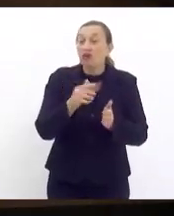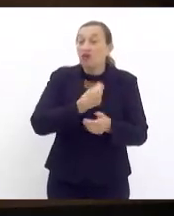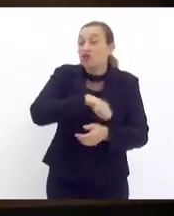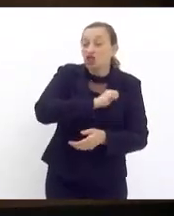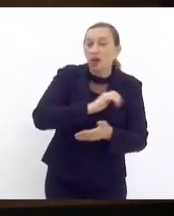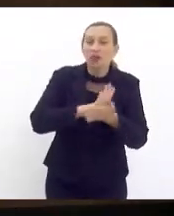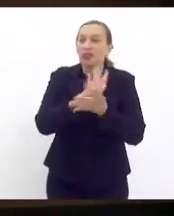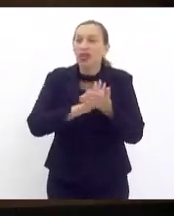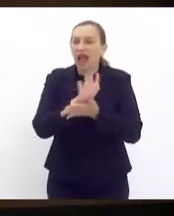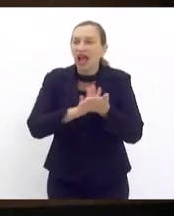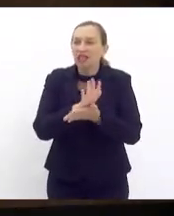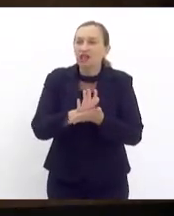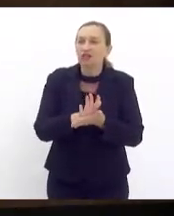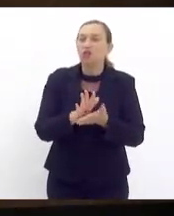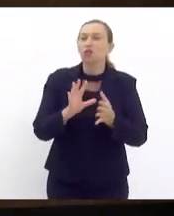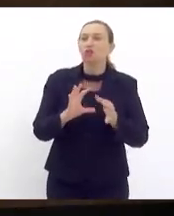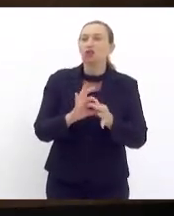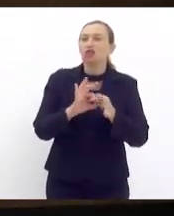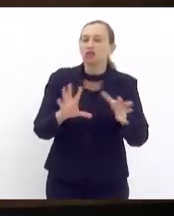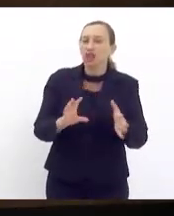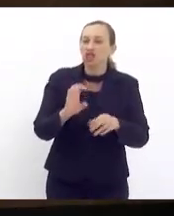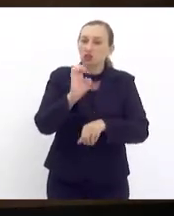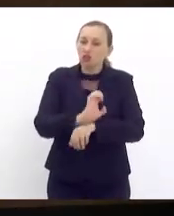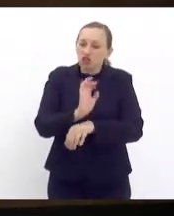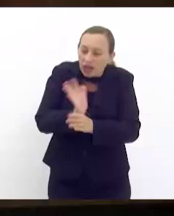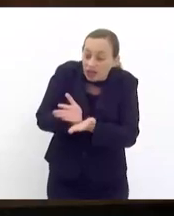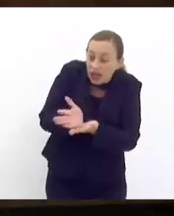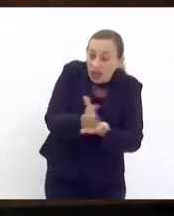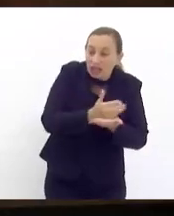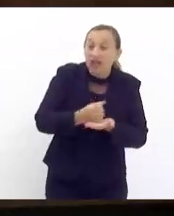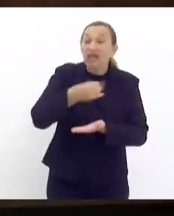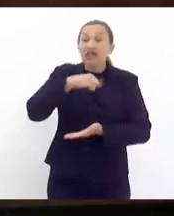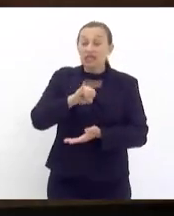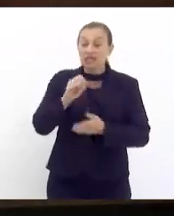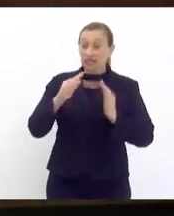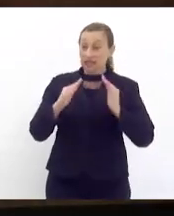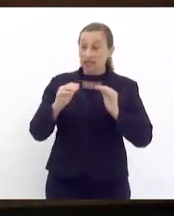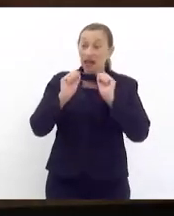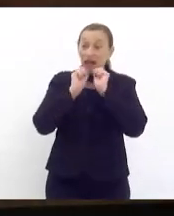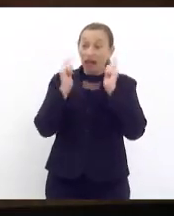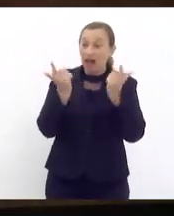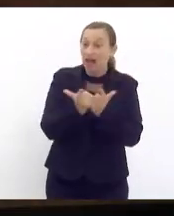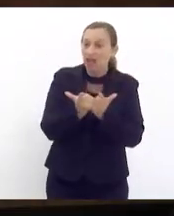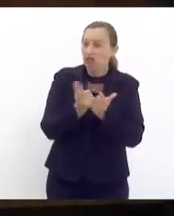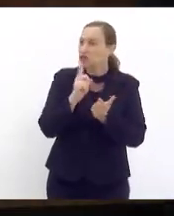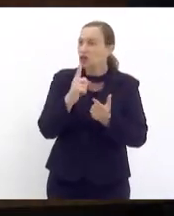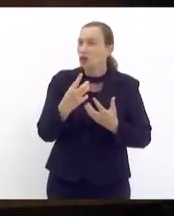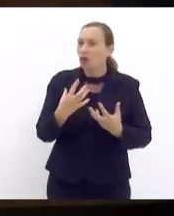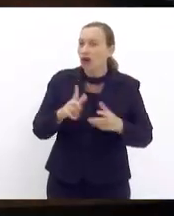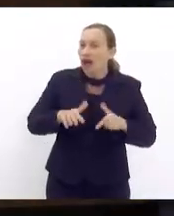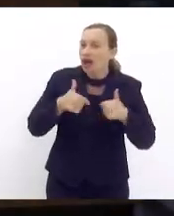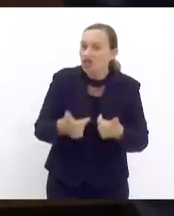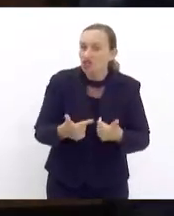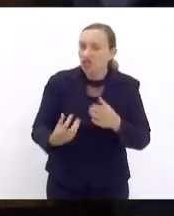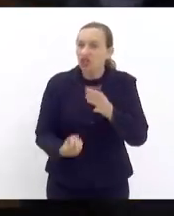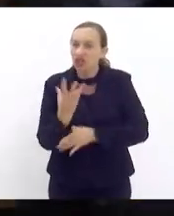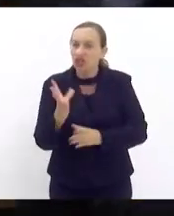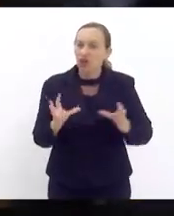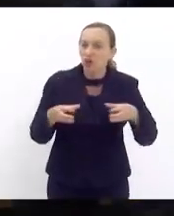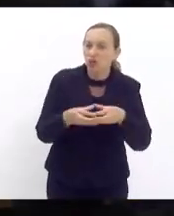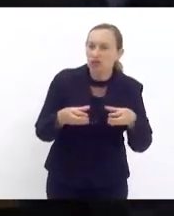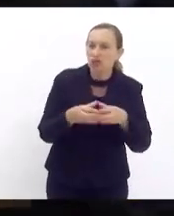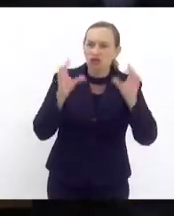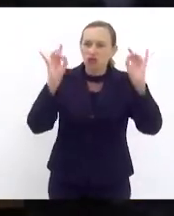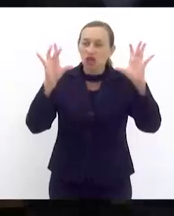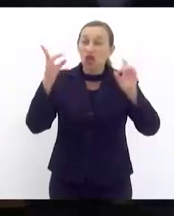estado deixa ele arrecadar casa essa casa não tome atitude de criarmos a comissão especial eu